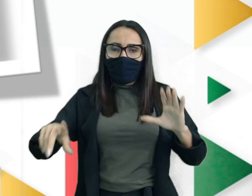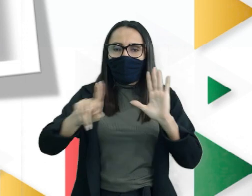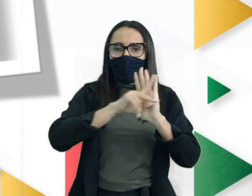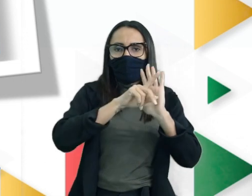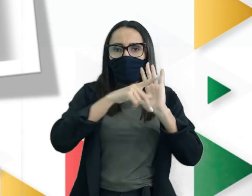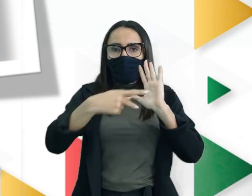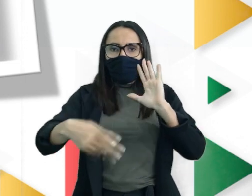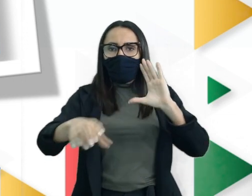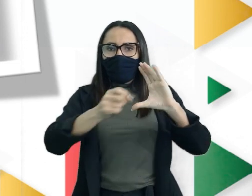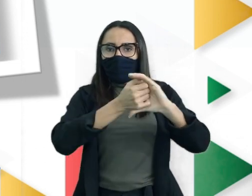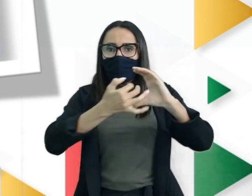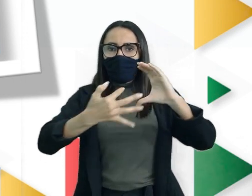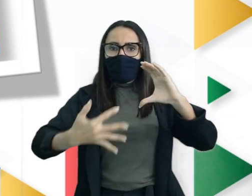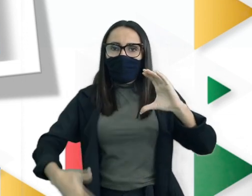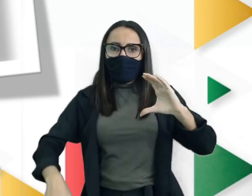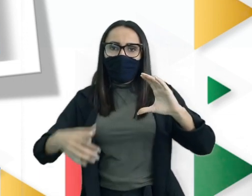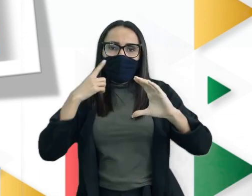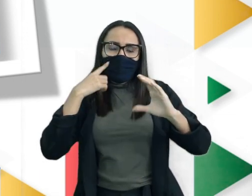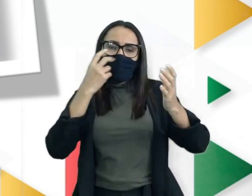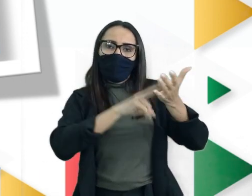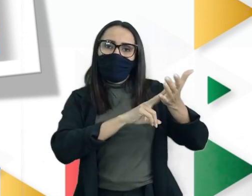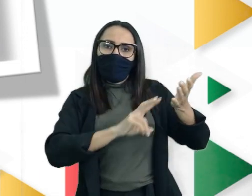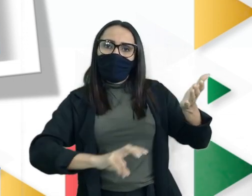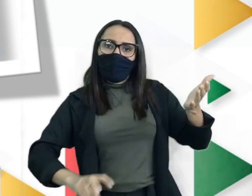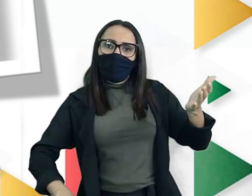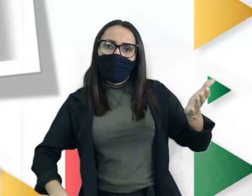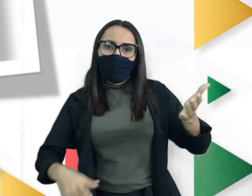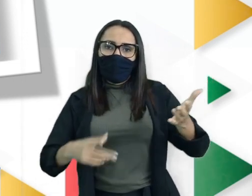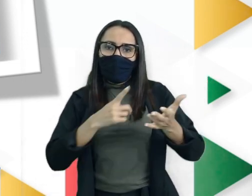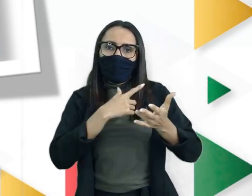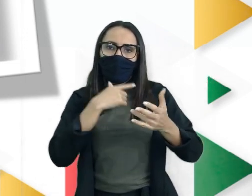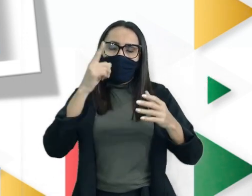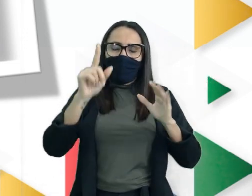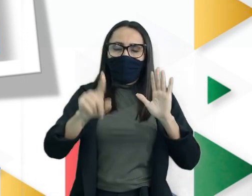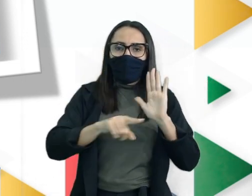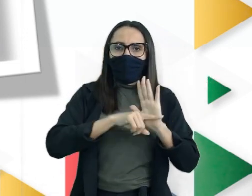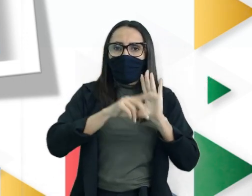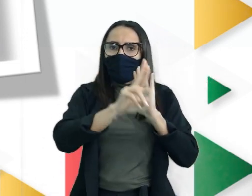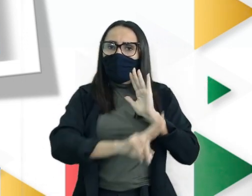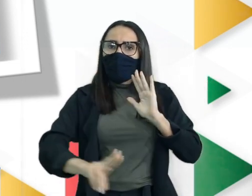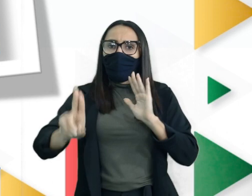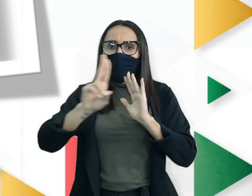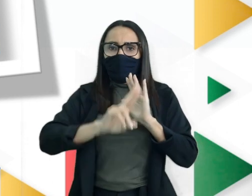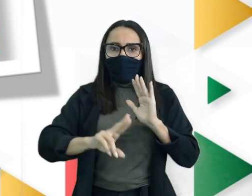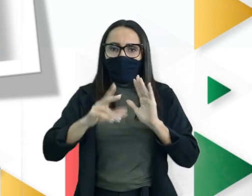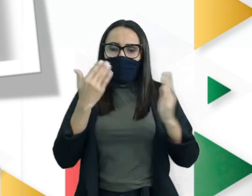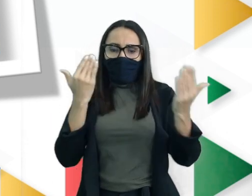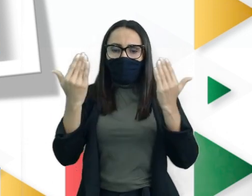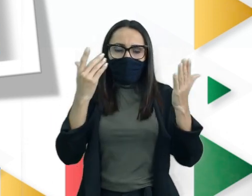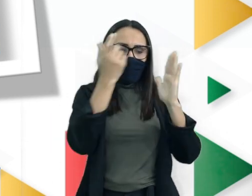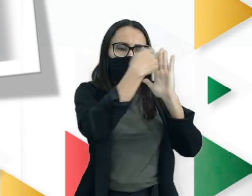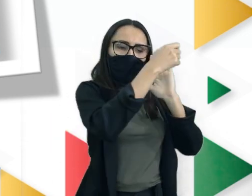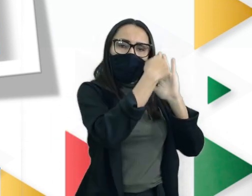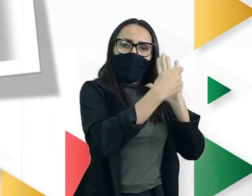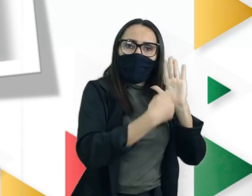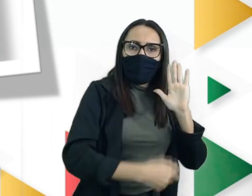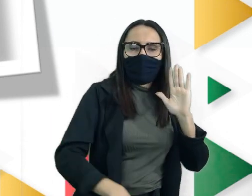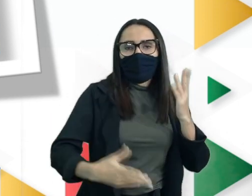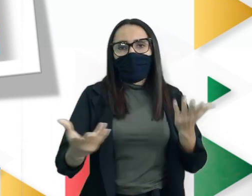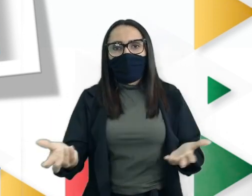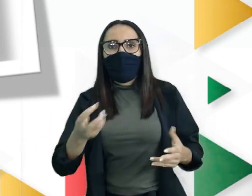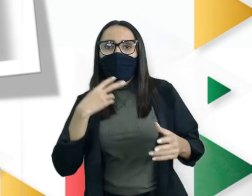característica o emprego de vocabulário menos prestigiado em relação aos da escrita, ou seja, a